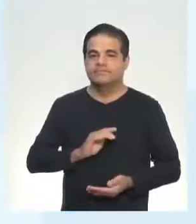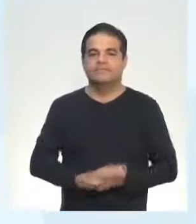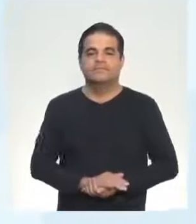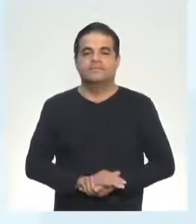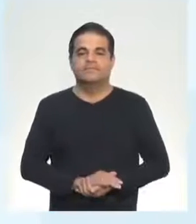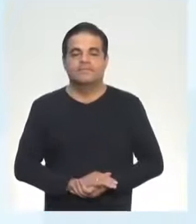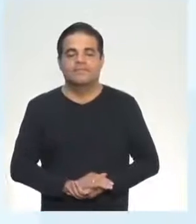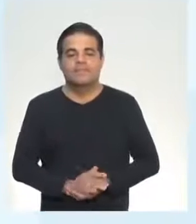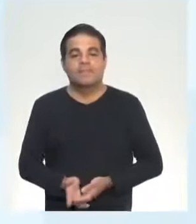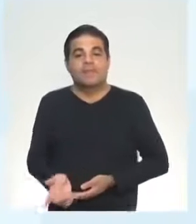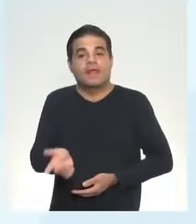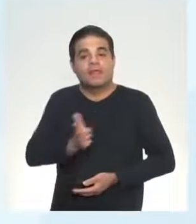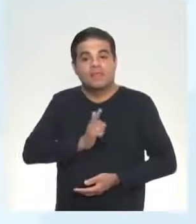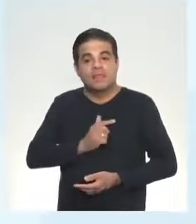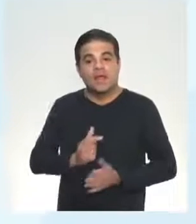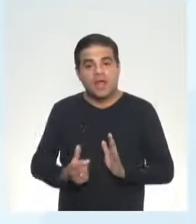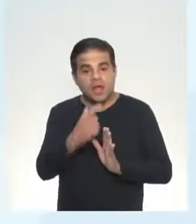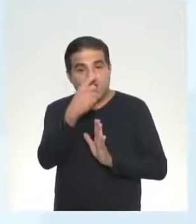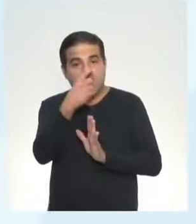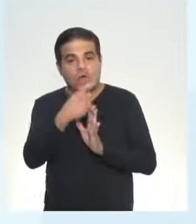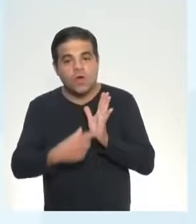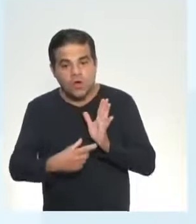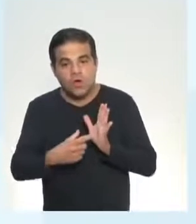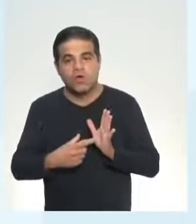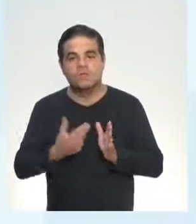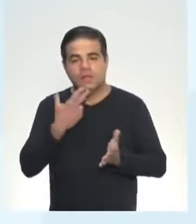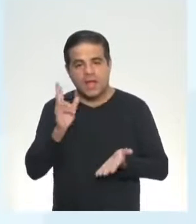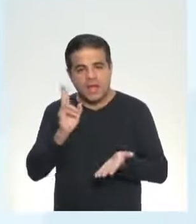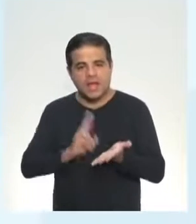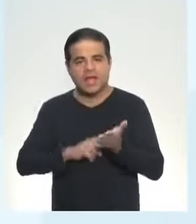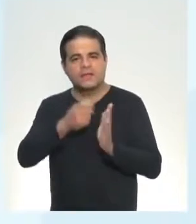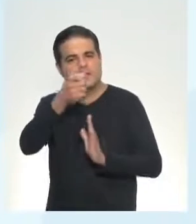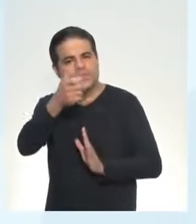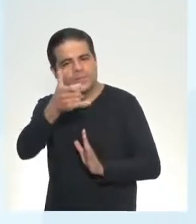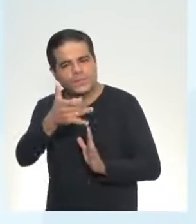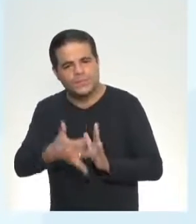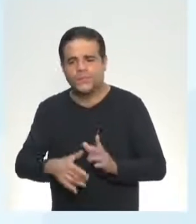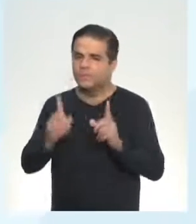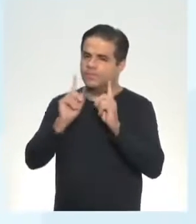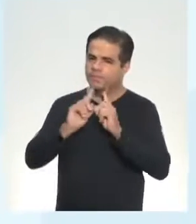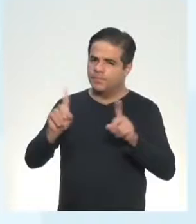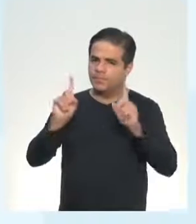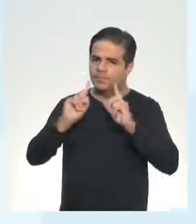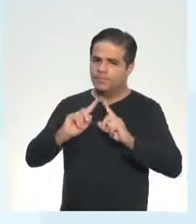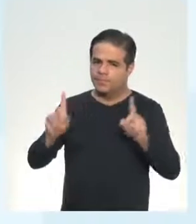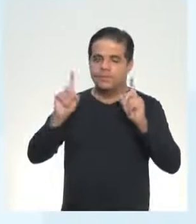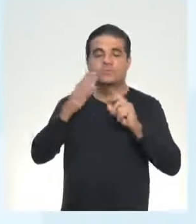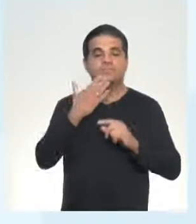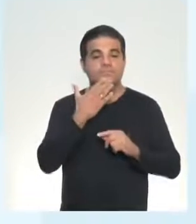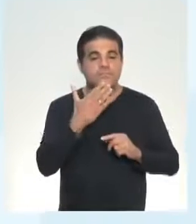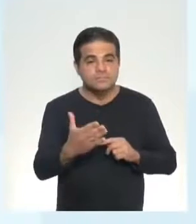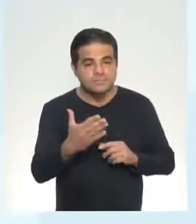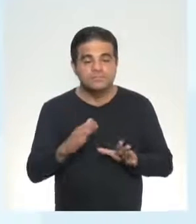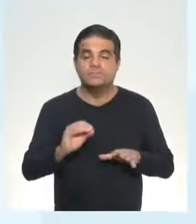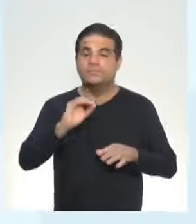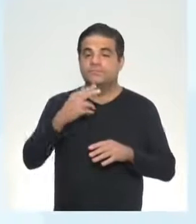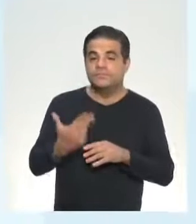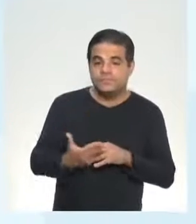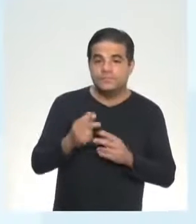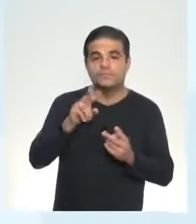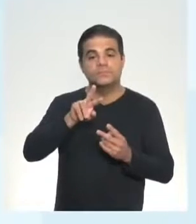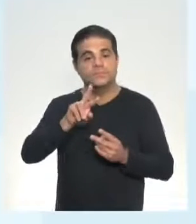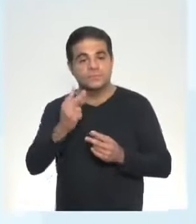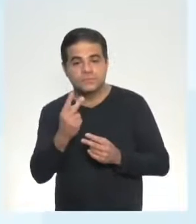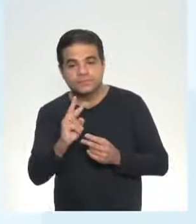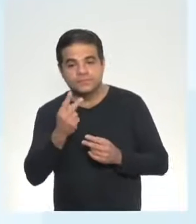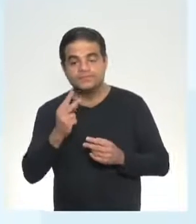Depois temos o corpo da carta, onde eu vou descrever o ocorrido, né, vou fazer a reclamação ou a solicitação, ou os dois, como eu